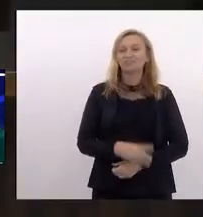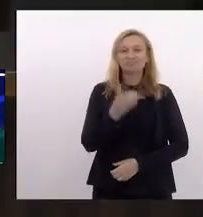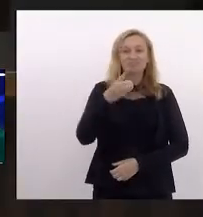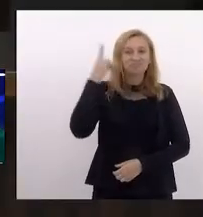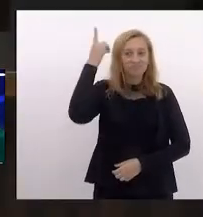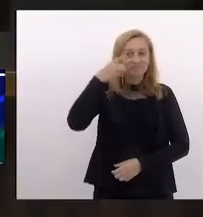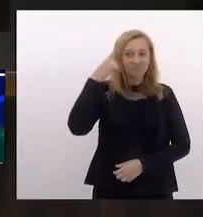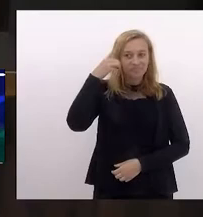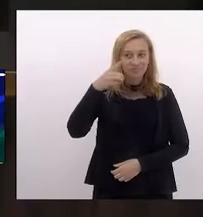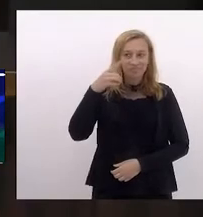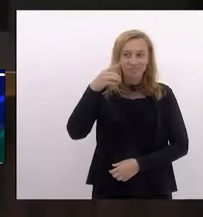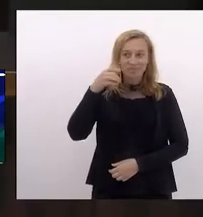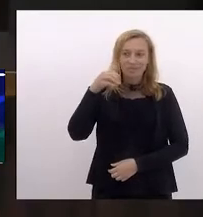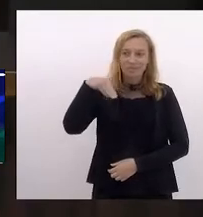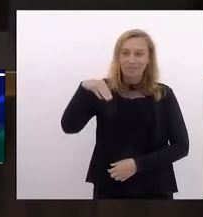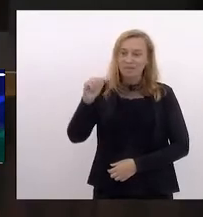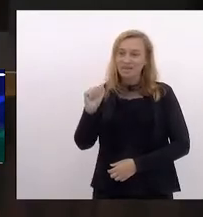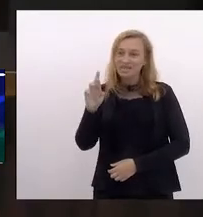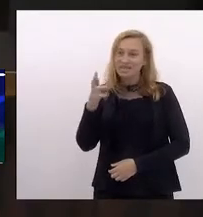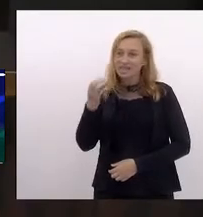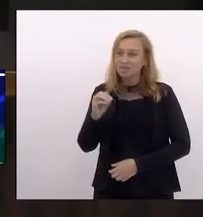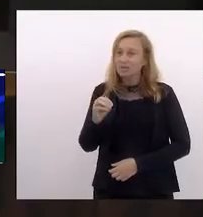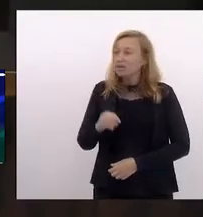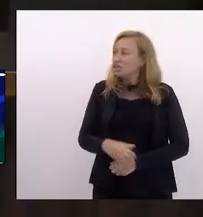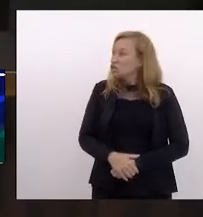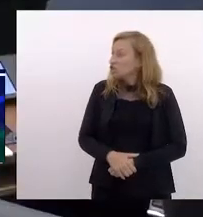deputado Carlos Macedo